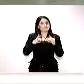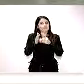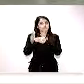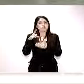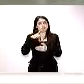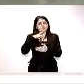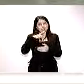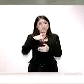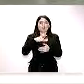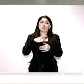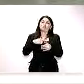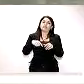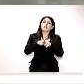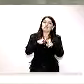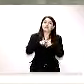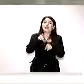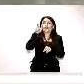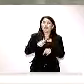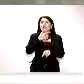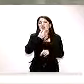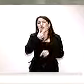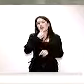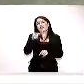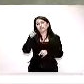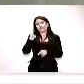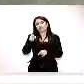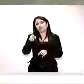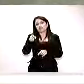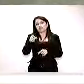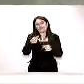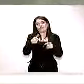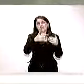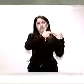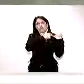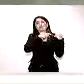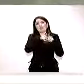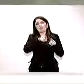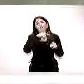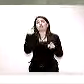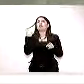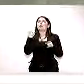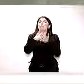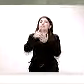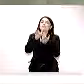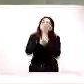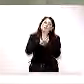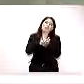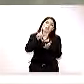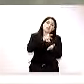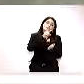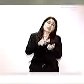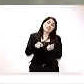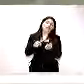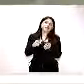registro e aqui também faleceu o apenado responsável à época eu também cancelo a multa porque é o